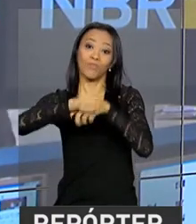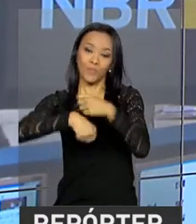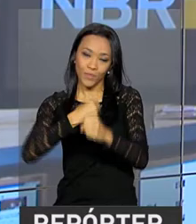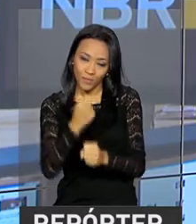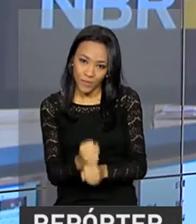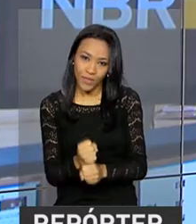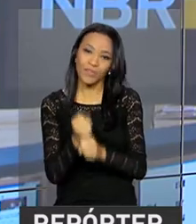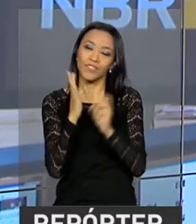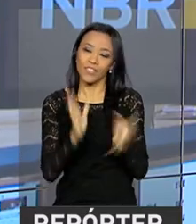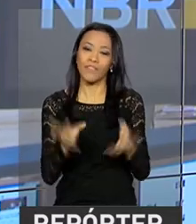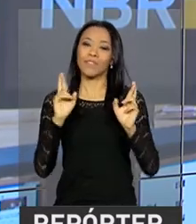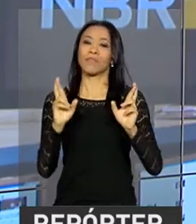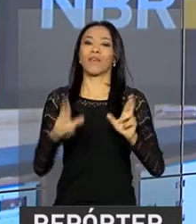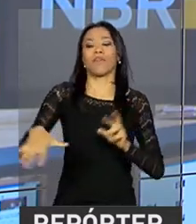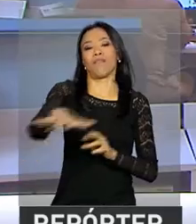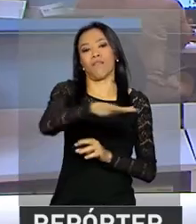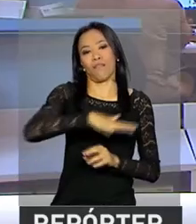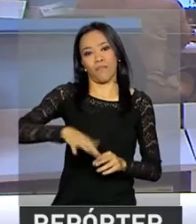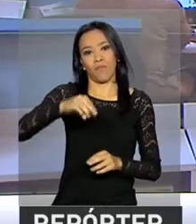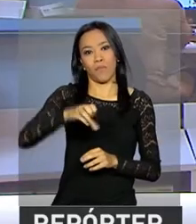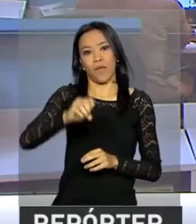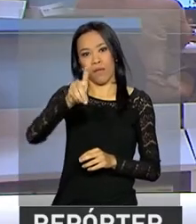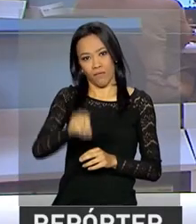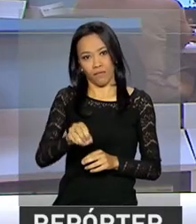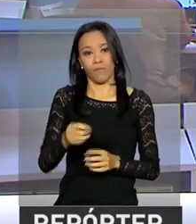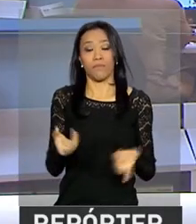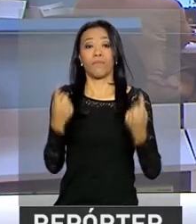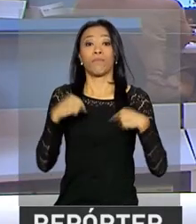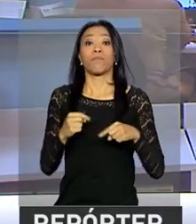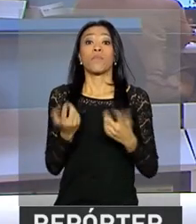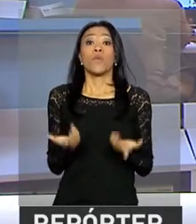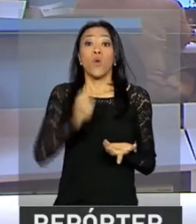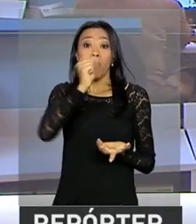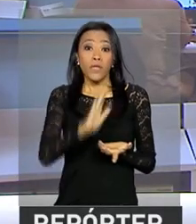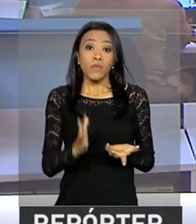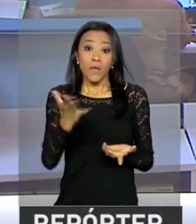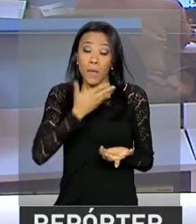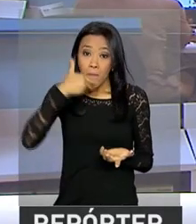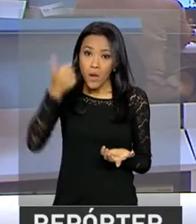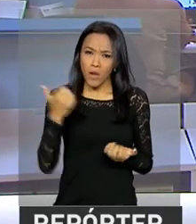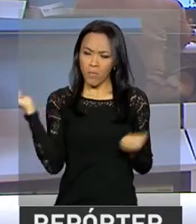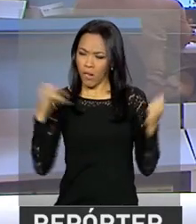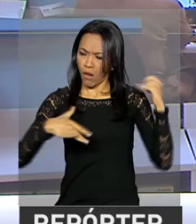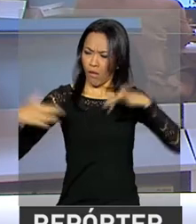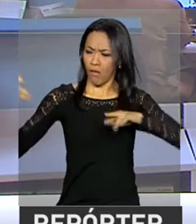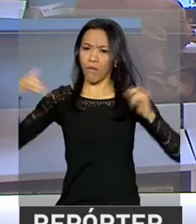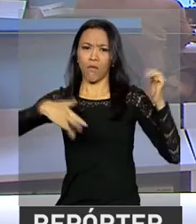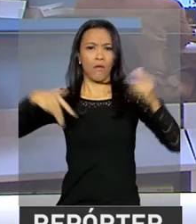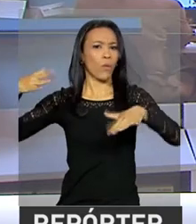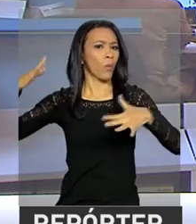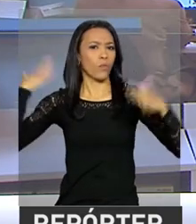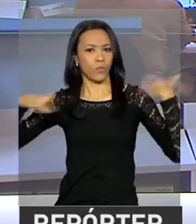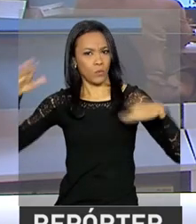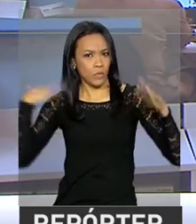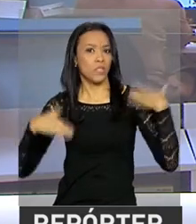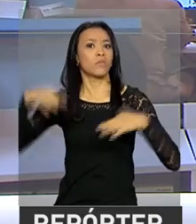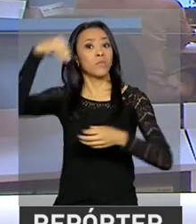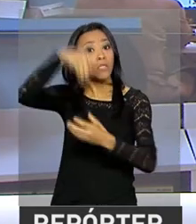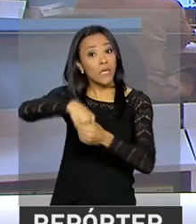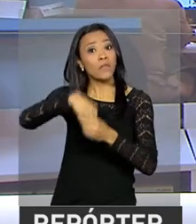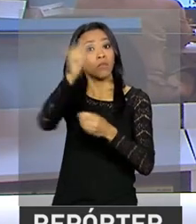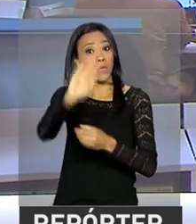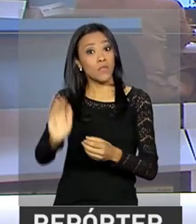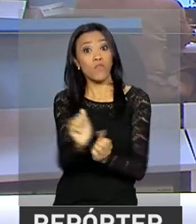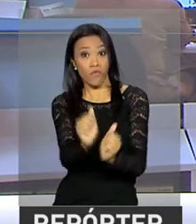esperada pelo mercado financeiro que o brasil quer melhorar o fluxo de turistas dentro e fora do país para